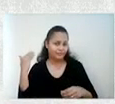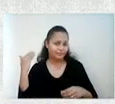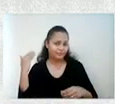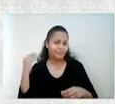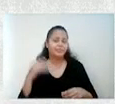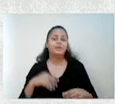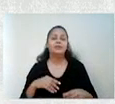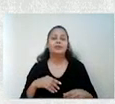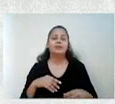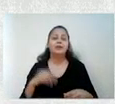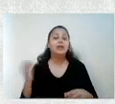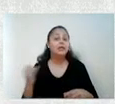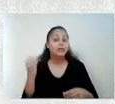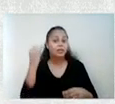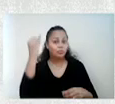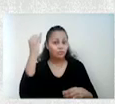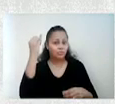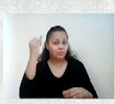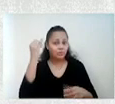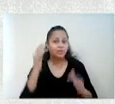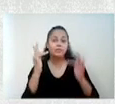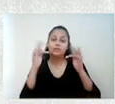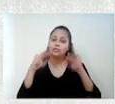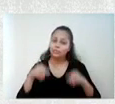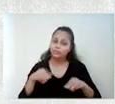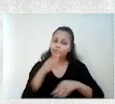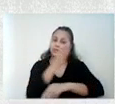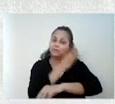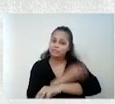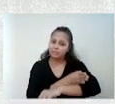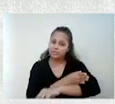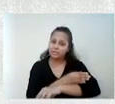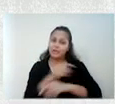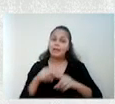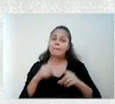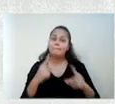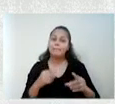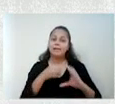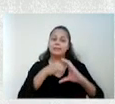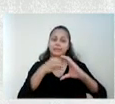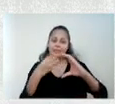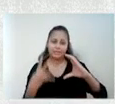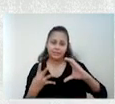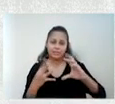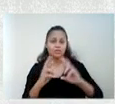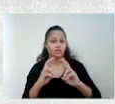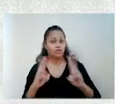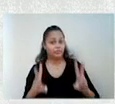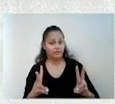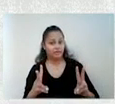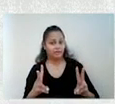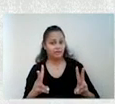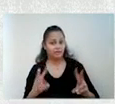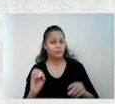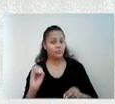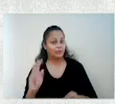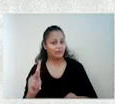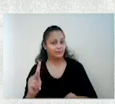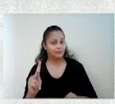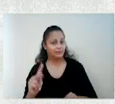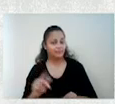passaram a ser importantes novamente no fim da Idade Média. Só que elas tinham características muito diferentes,